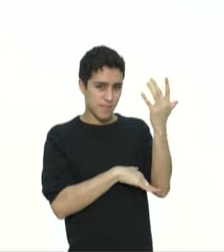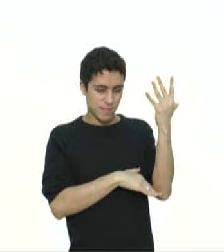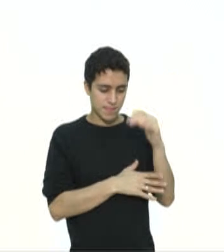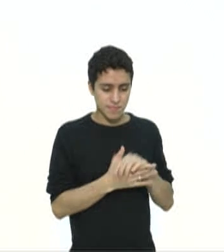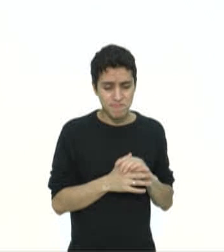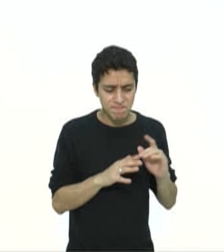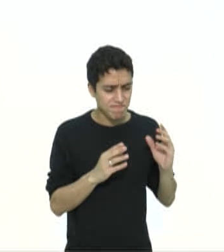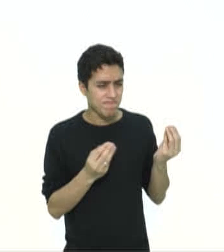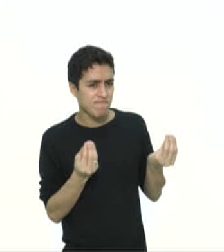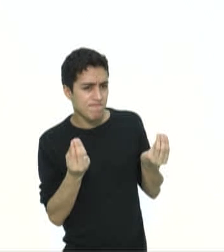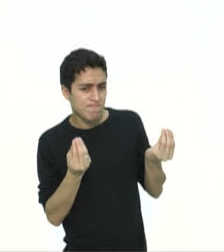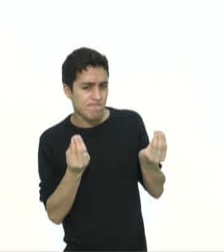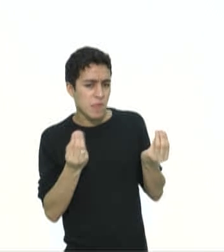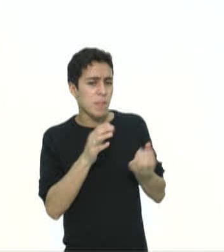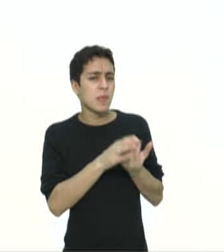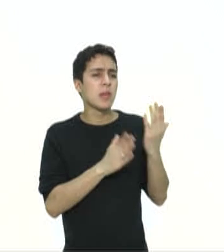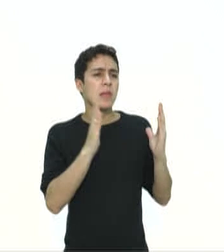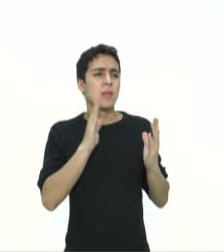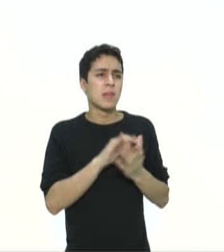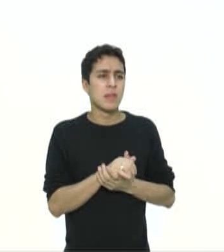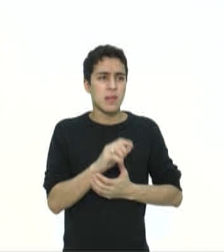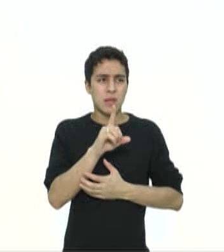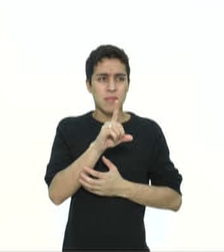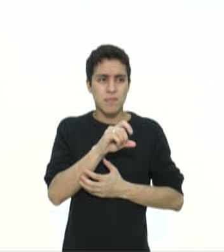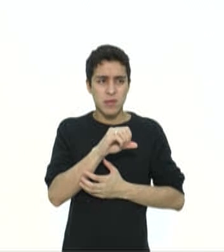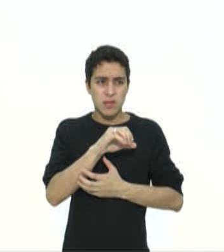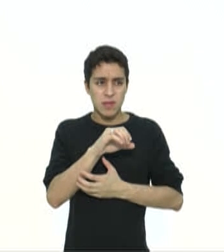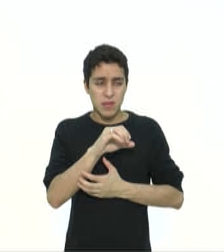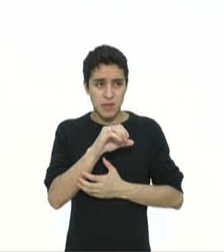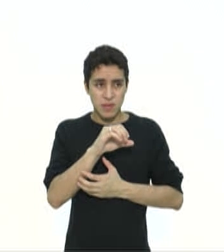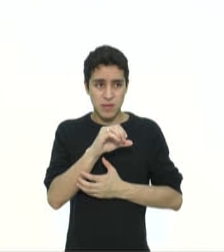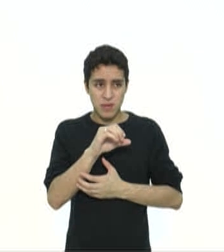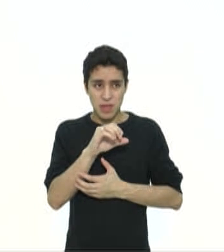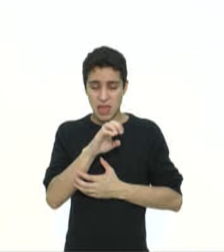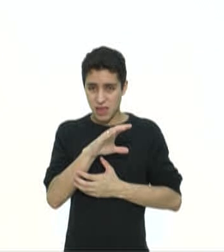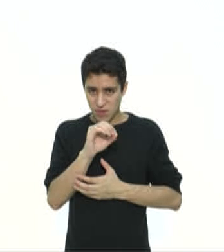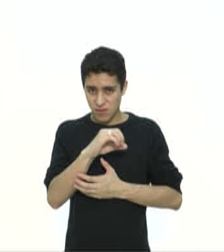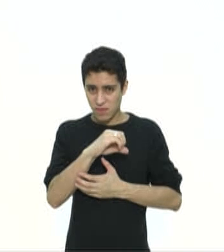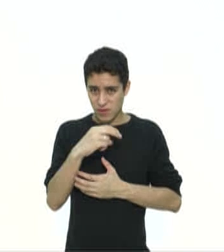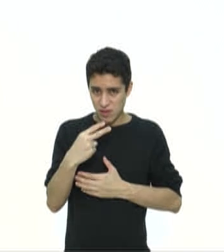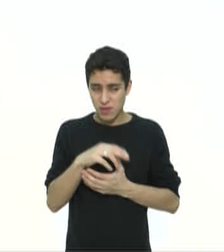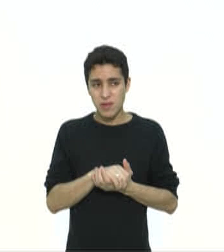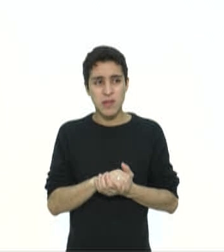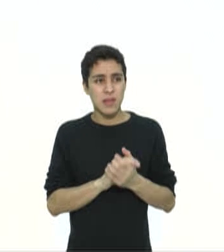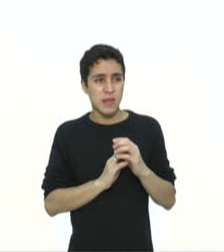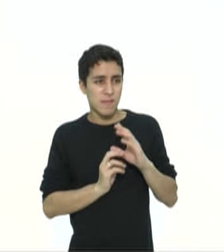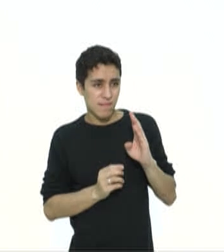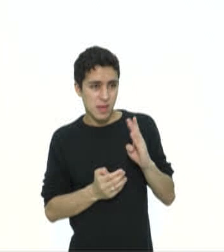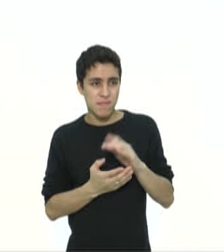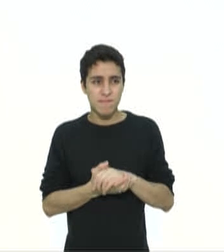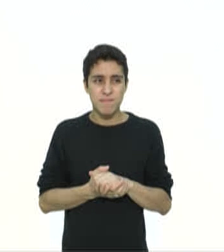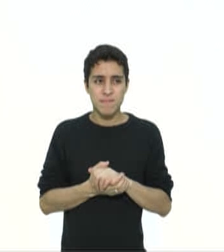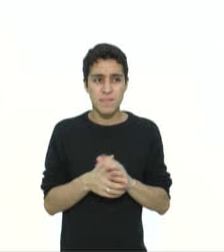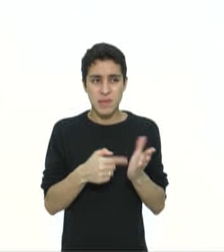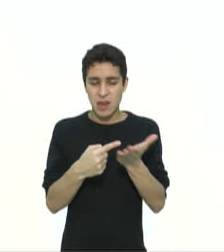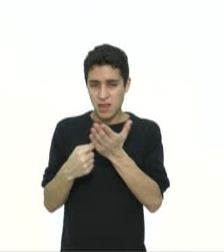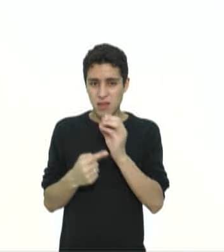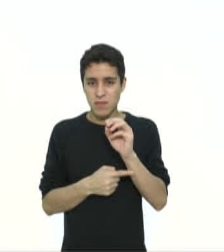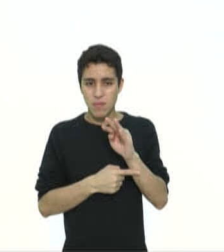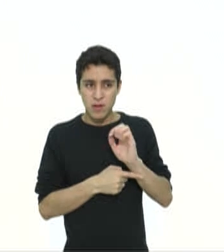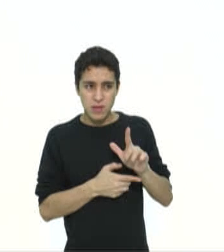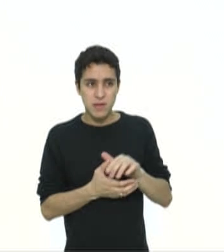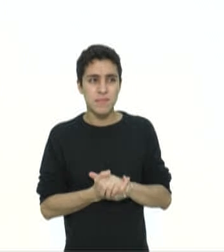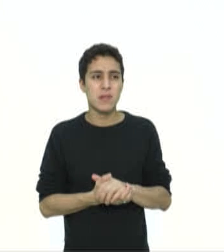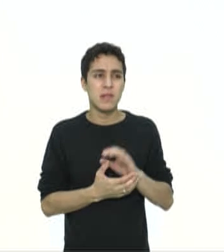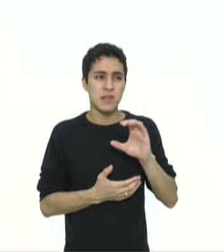a eco-92 letra A o Tratado de Montreal letra b a convenção de Estocolmo letra C ou